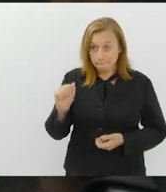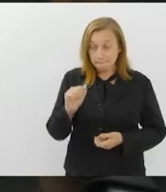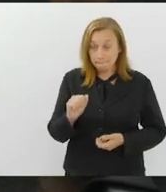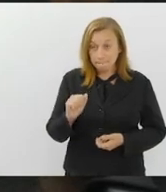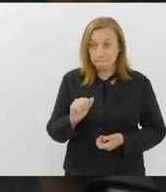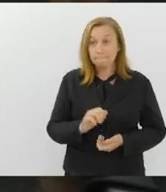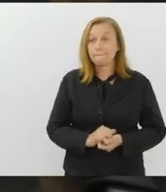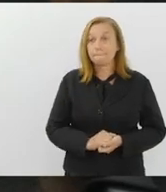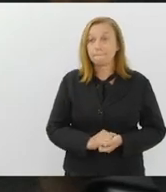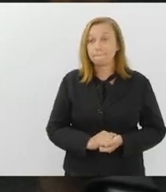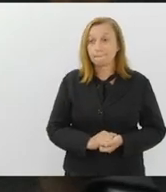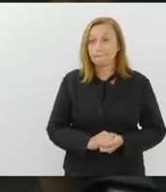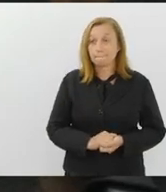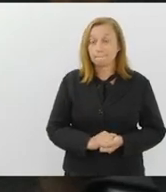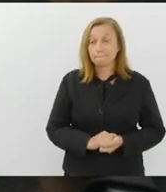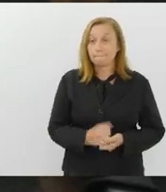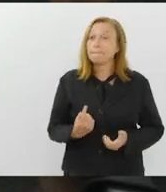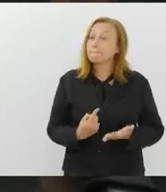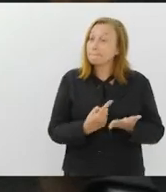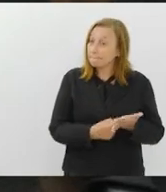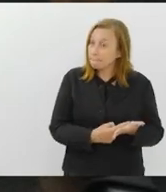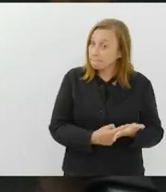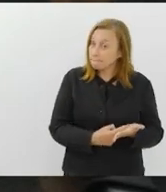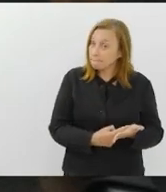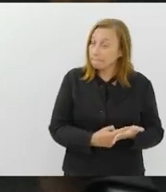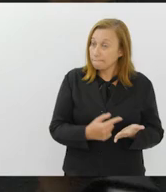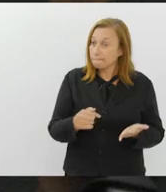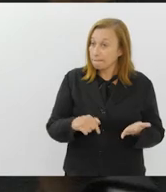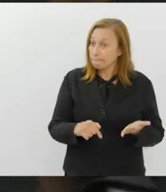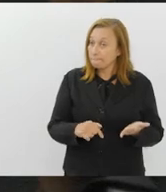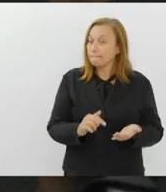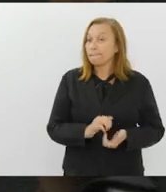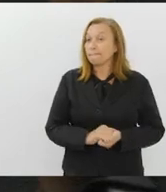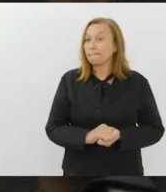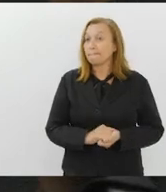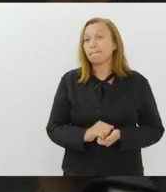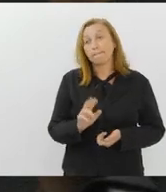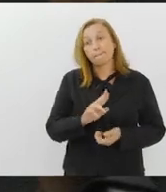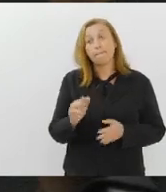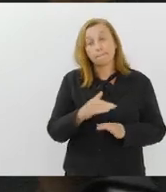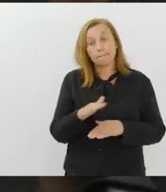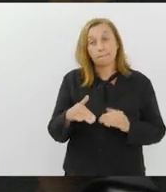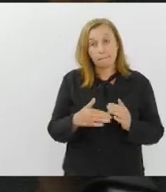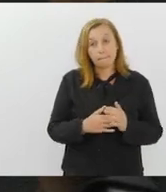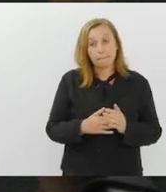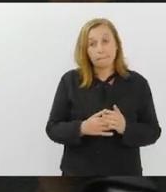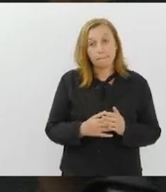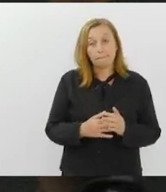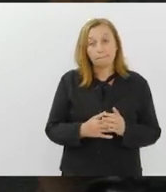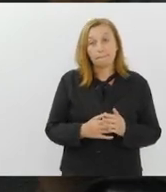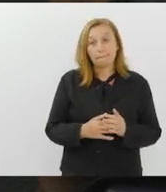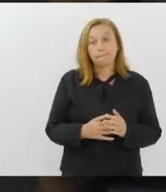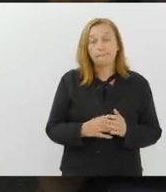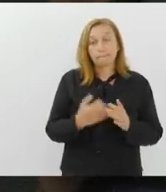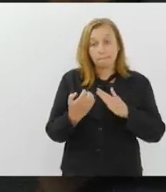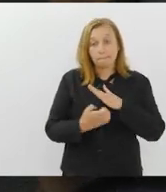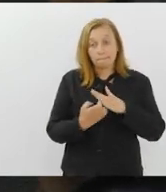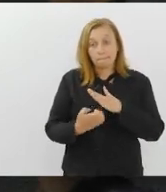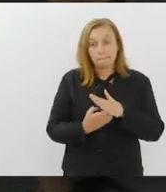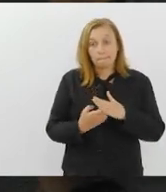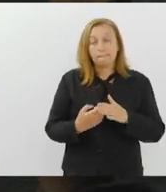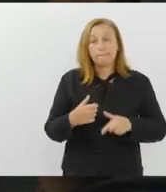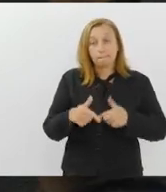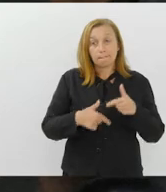legalmente falando, a gente pode assumir aqui o compromisso em nome dessas todas essas pessoas jurídicas, essas empresas que atuam no